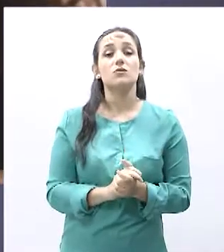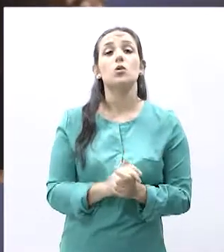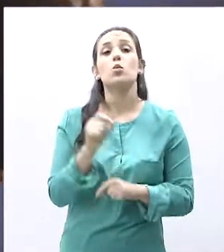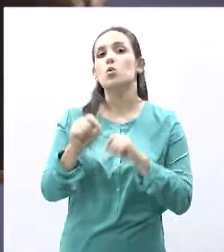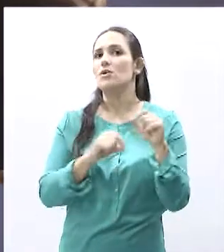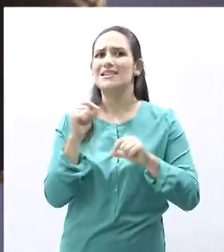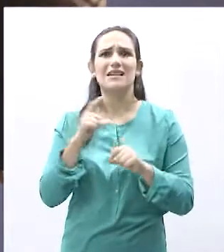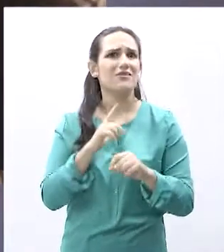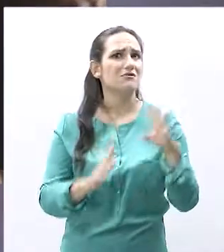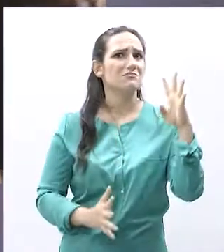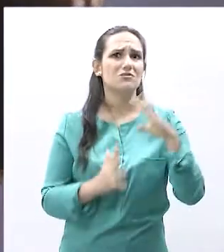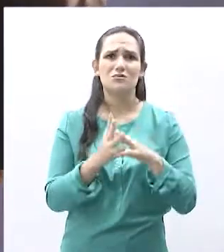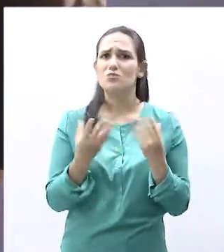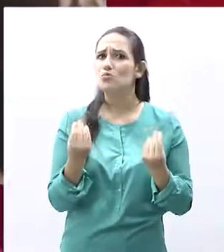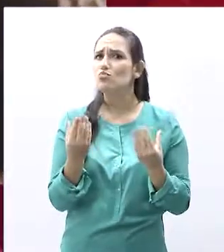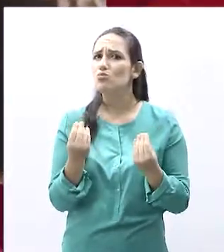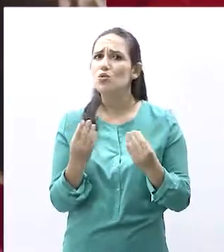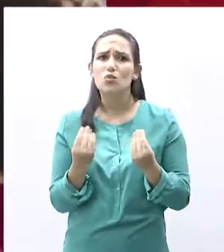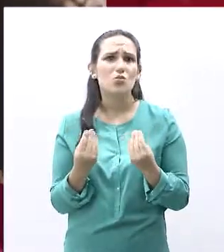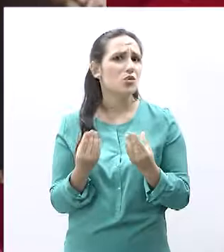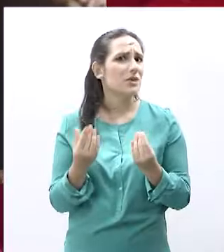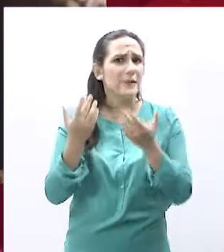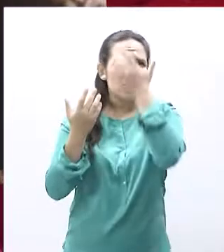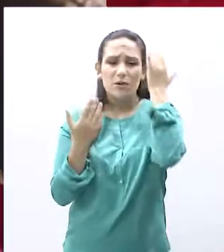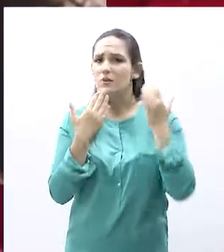mas aumentou demais, porque nós não tivemos